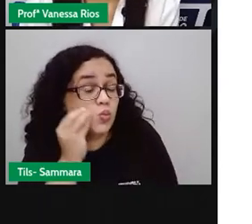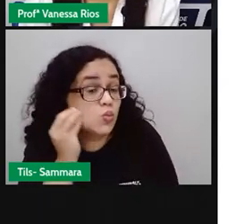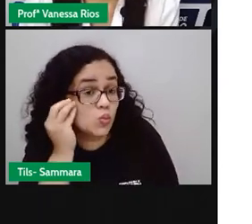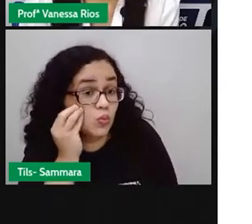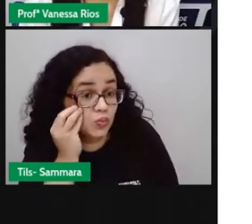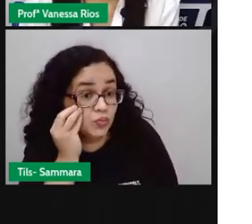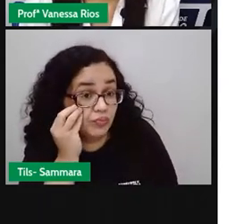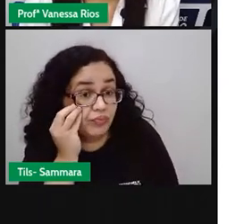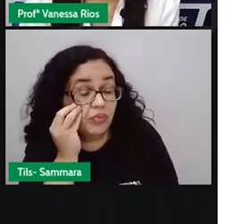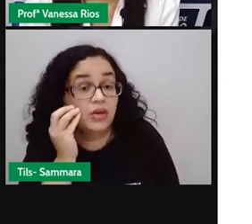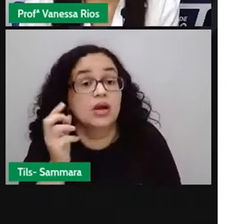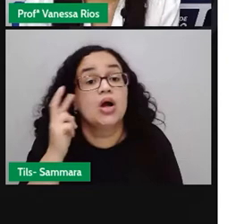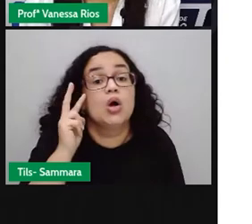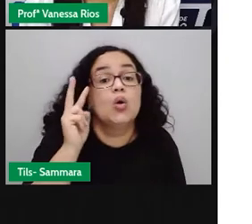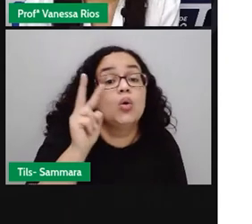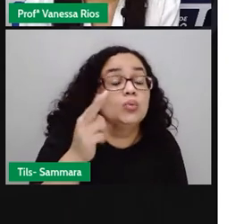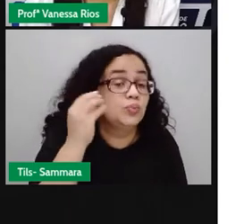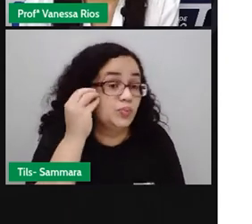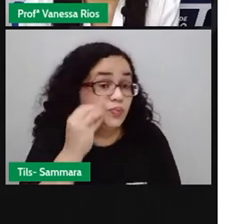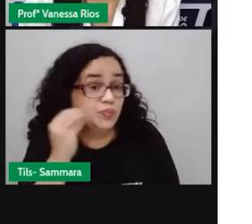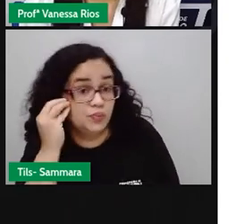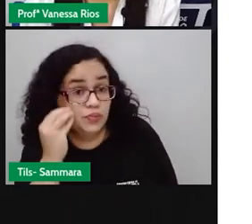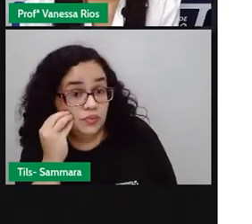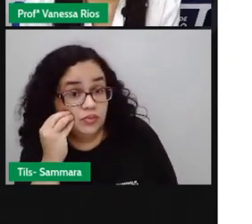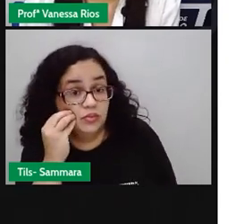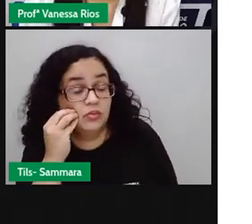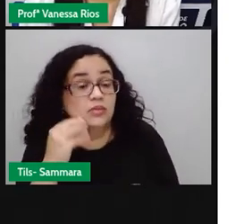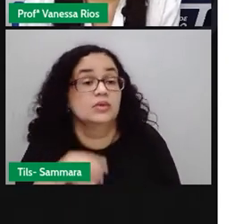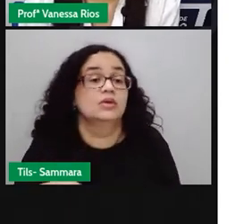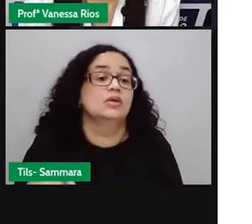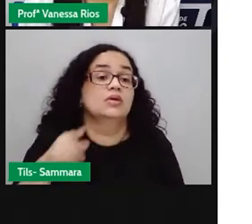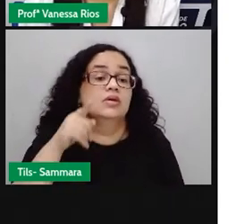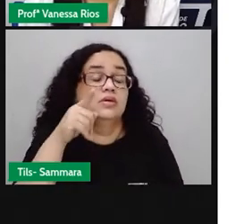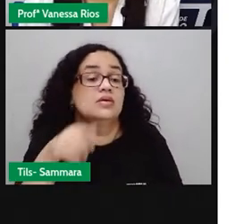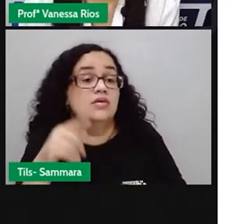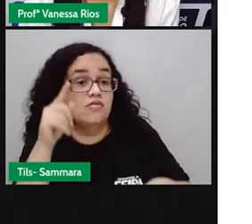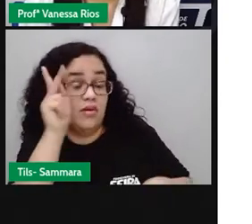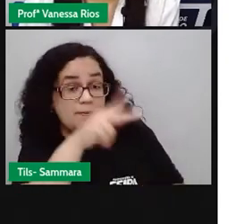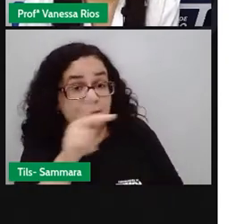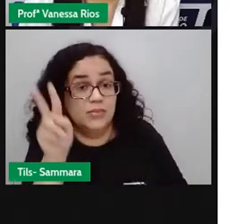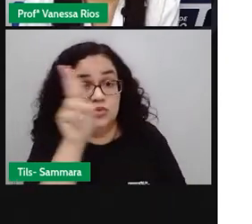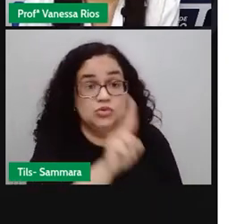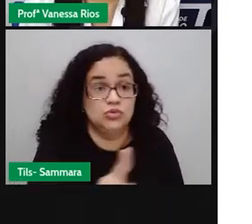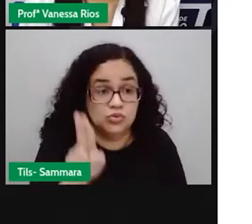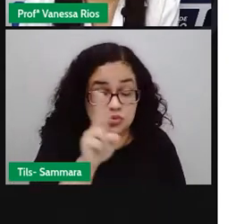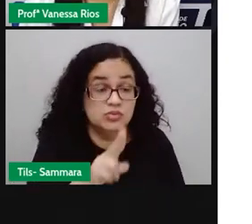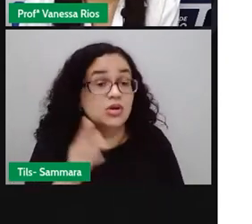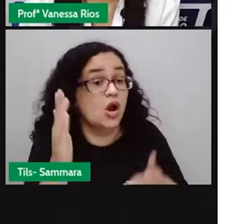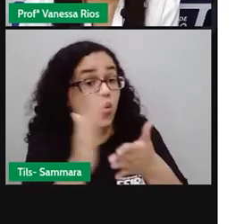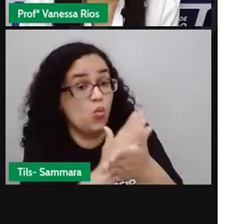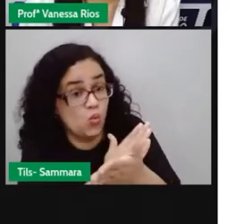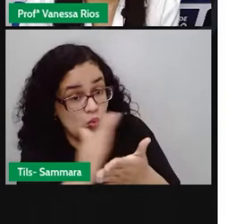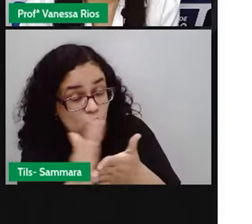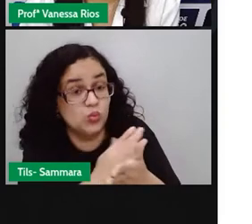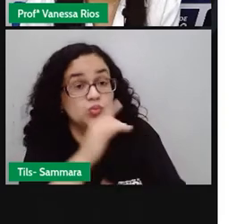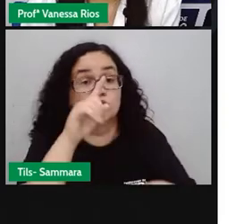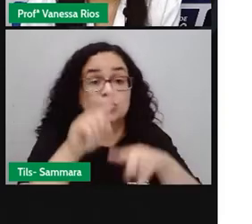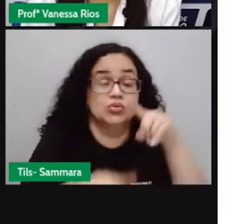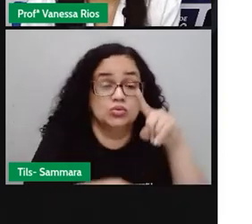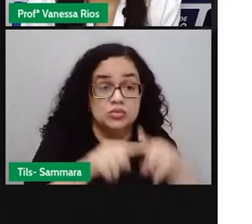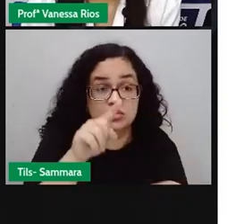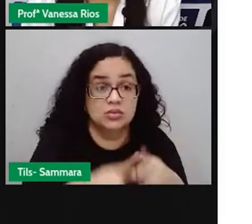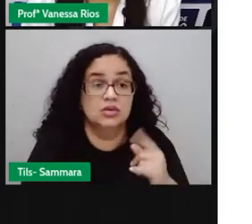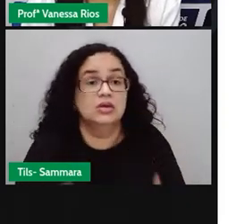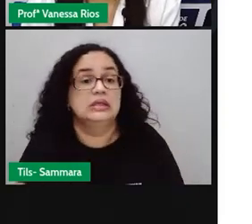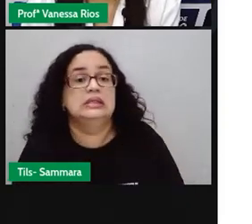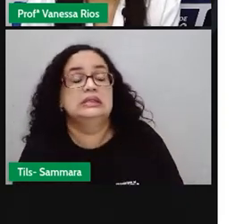só, de olho na experiência. Para essa experiência, a Pro vai utilizar aqui alguns objetos feitos